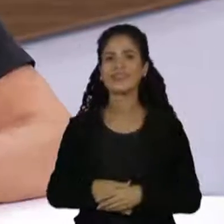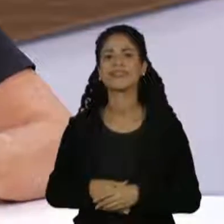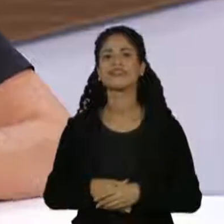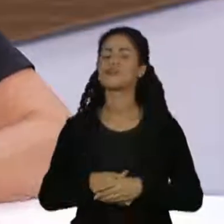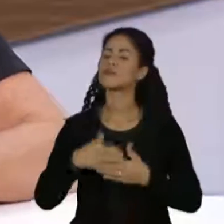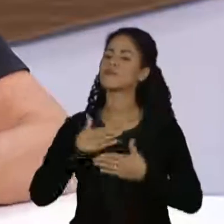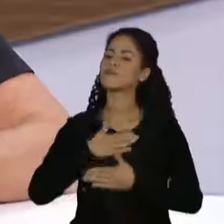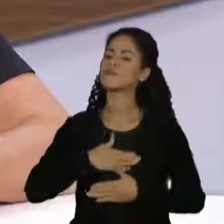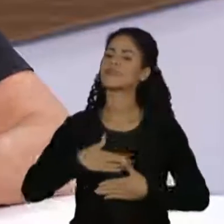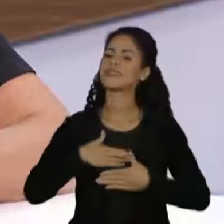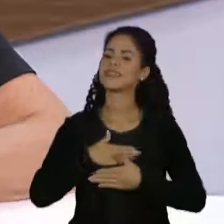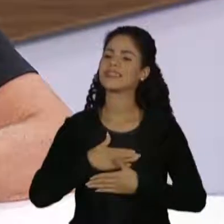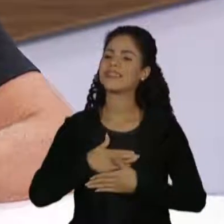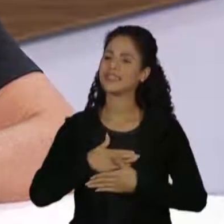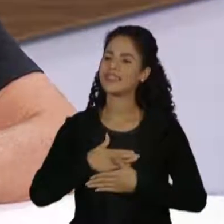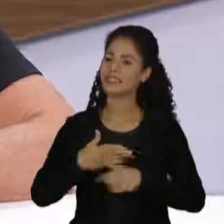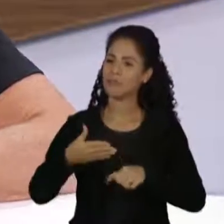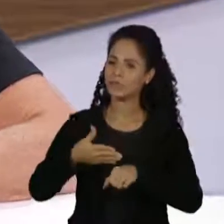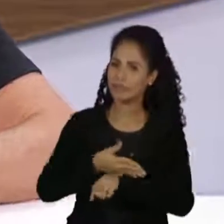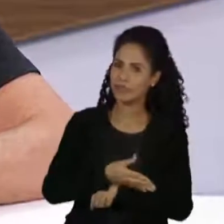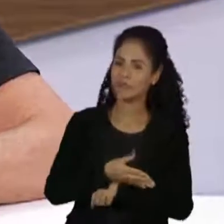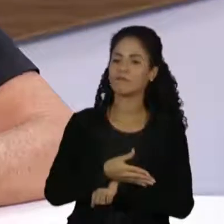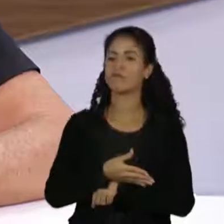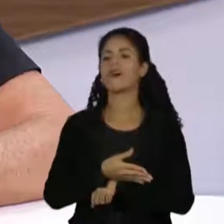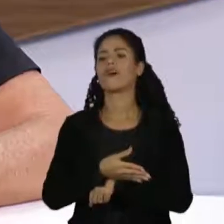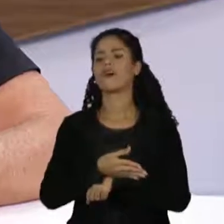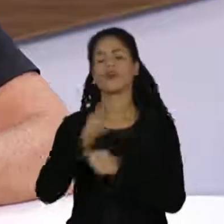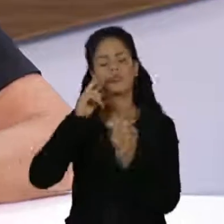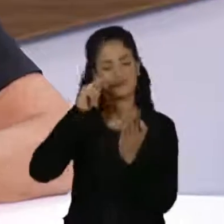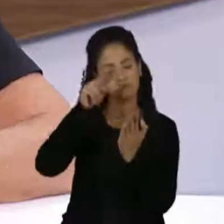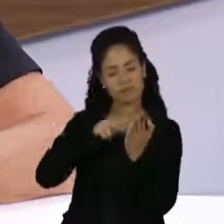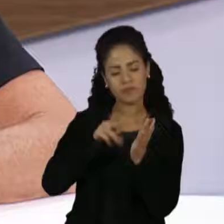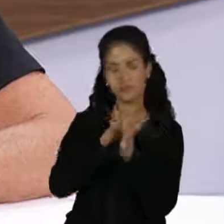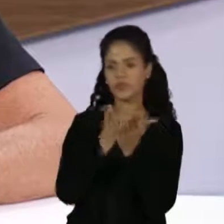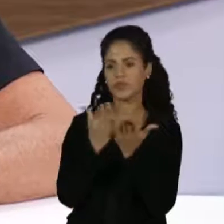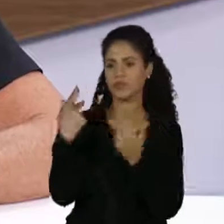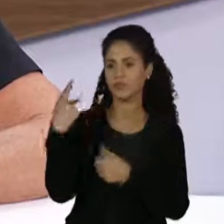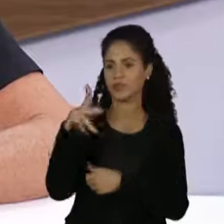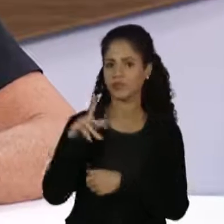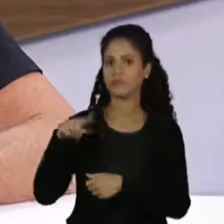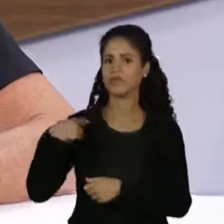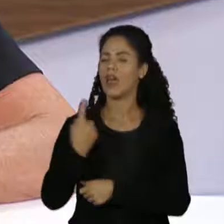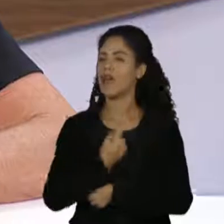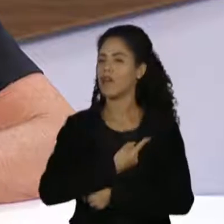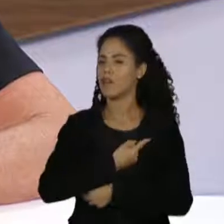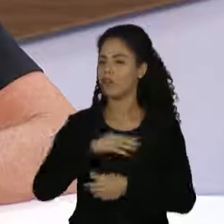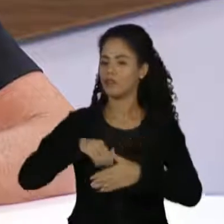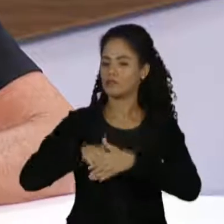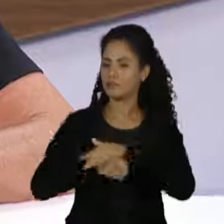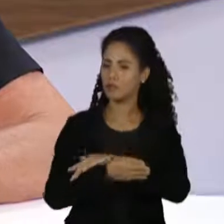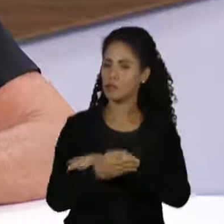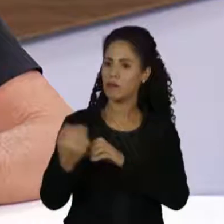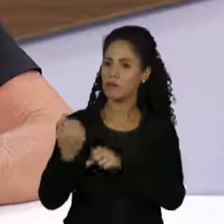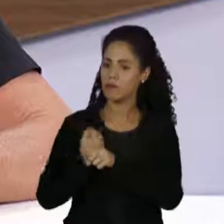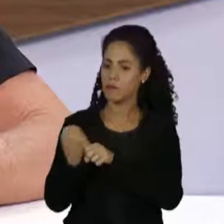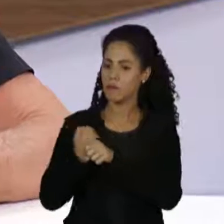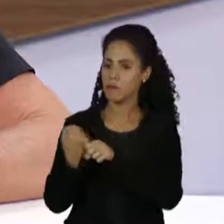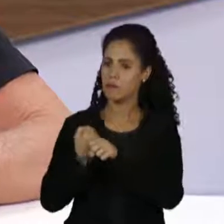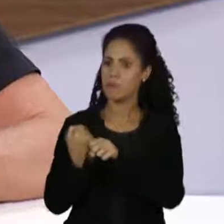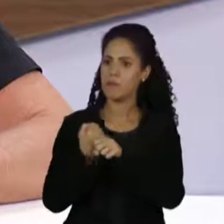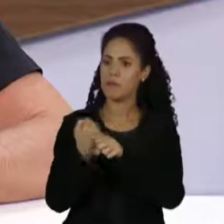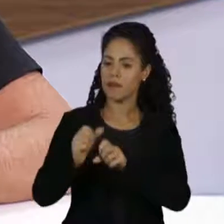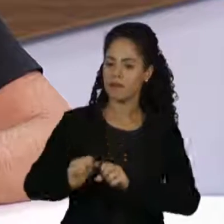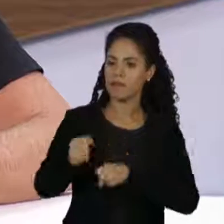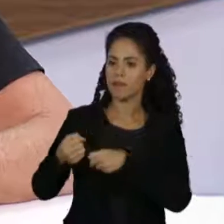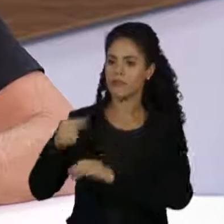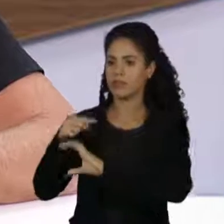Prazer estar aqui, Marcelo, prazer estar aqui no programa, prazer ler seu livro. A gente se acostumou nos últimos anos a ouvir defesas da